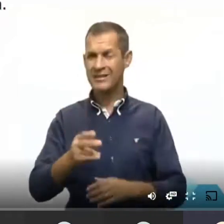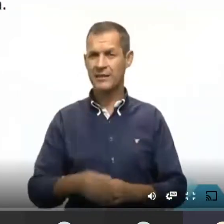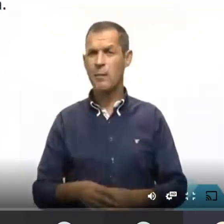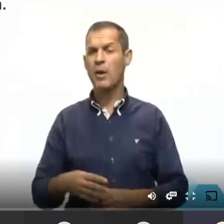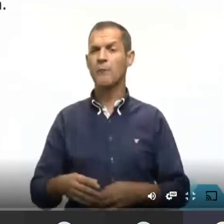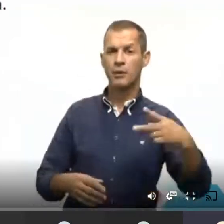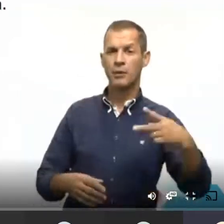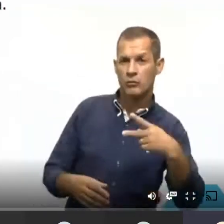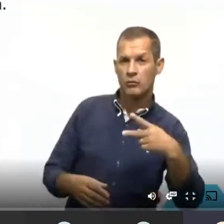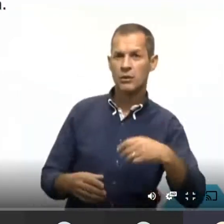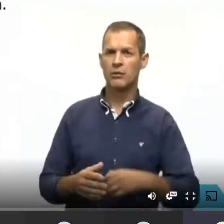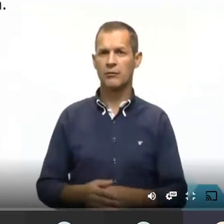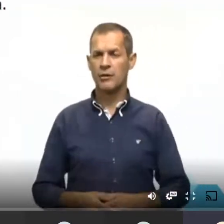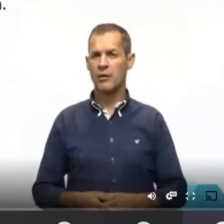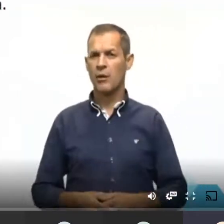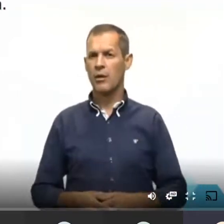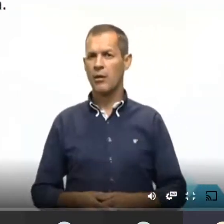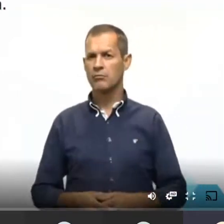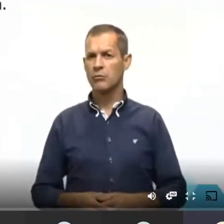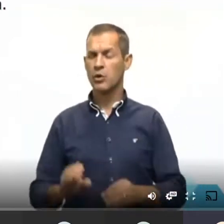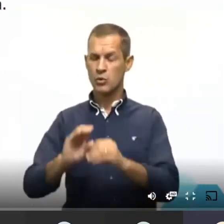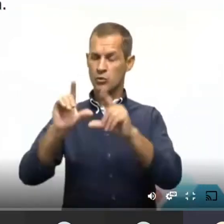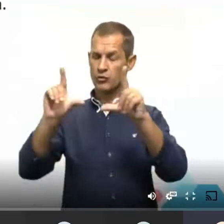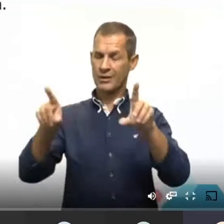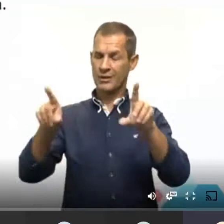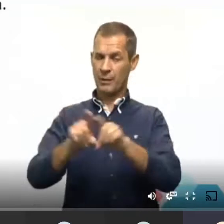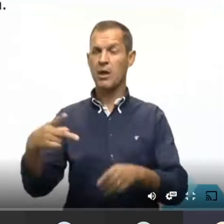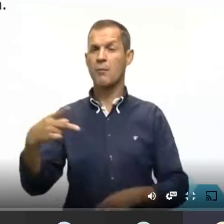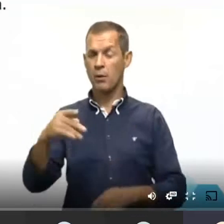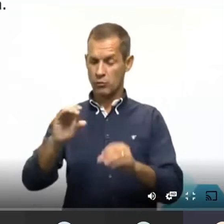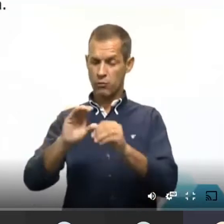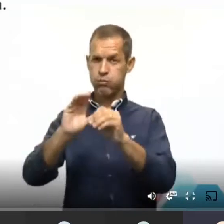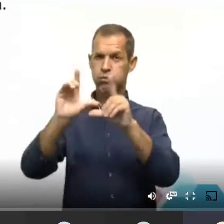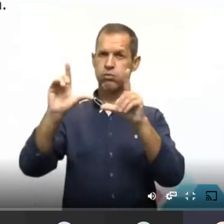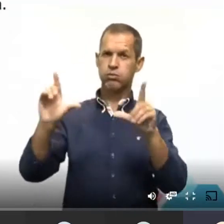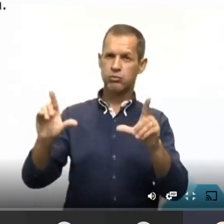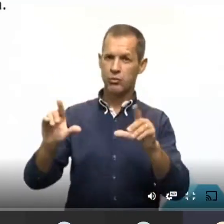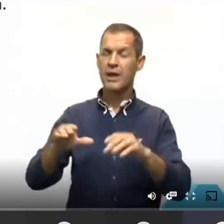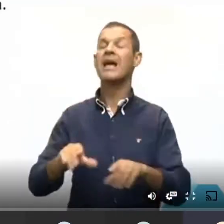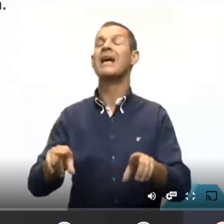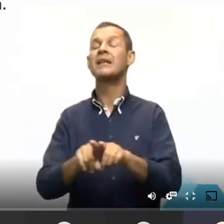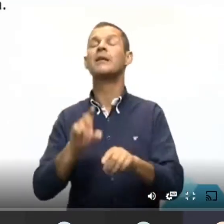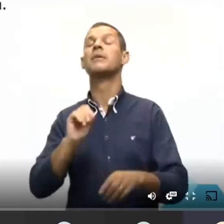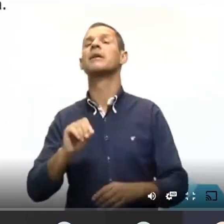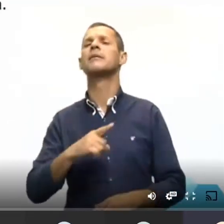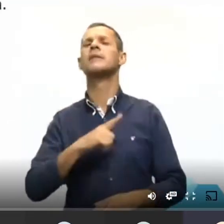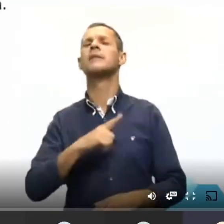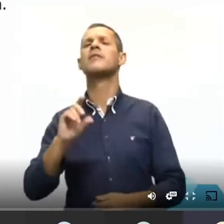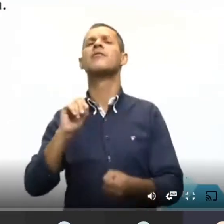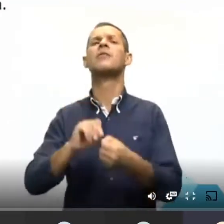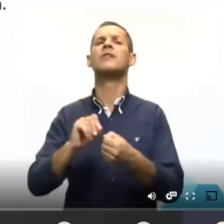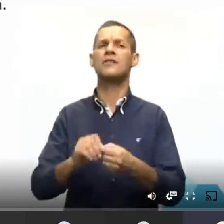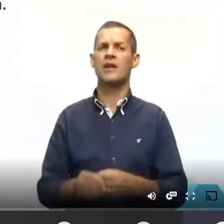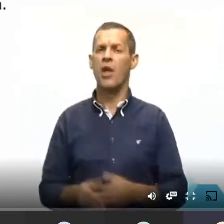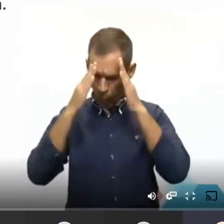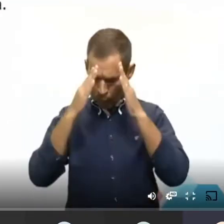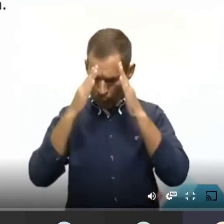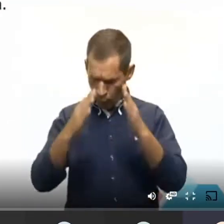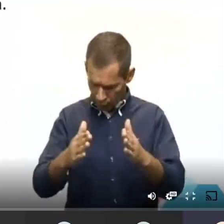sempre do menor aumento para o maior. E é assim que deve ser feito